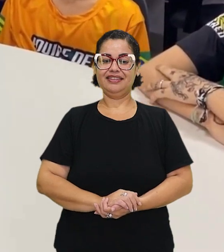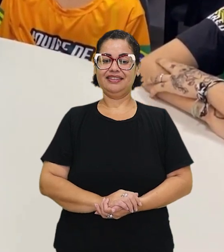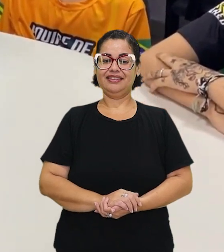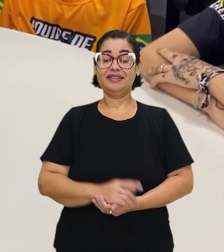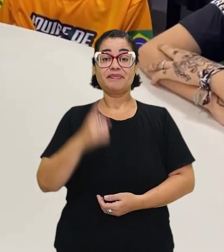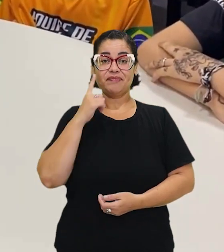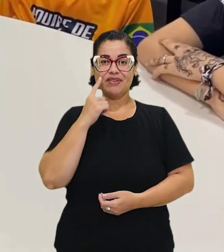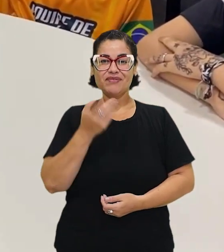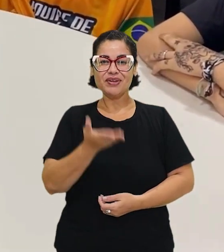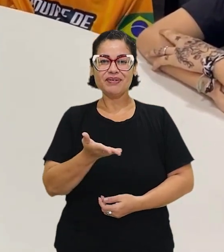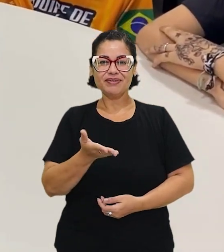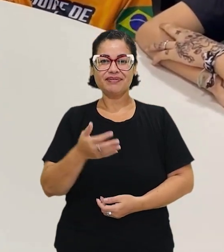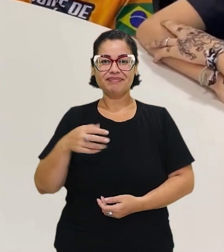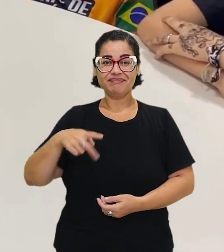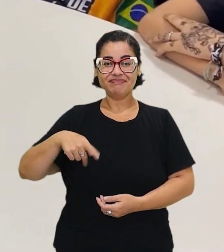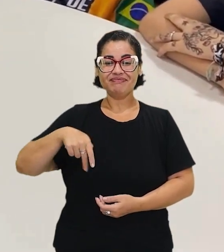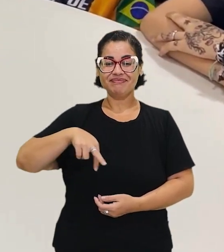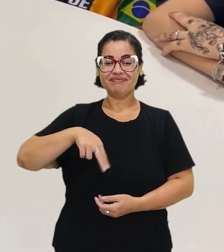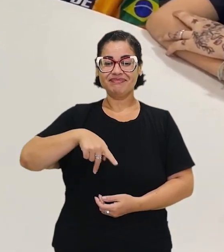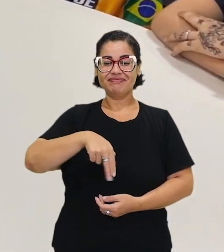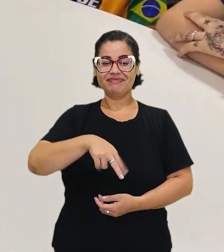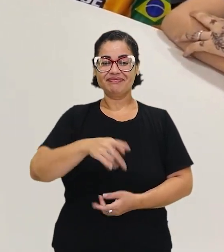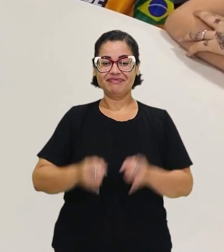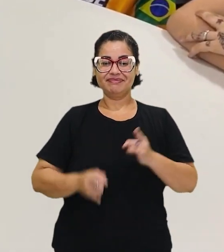Viu, moçada?